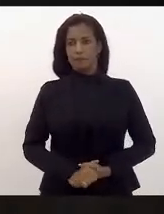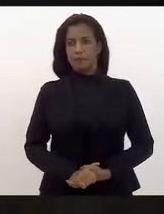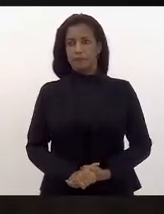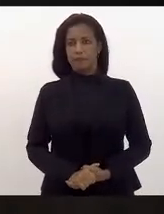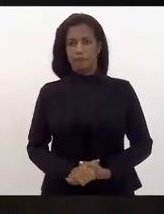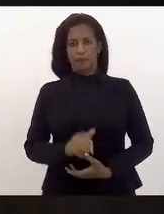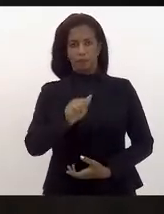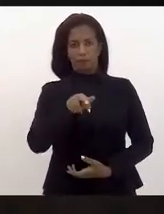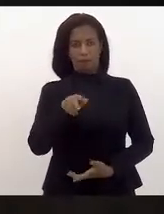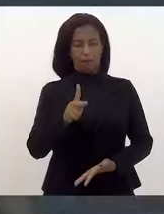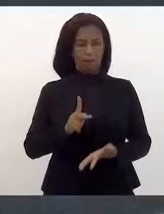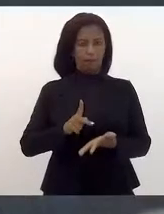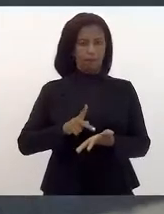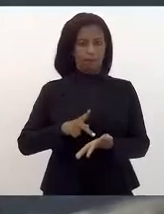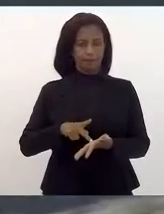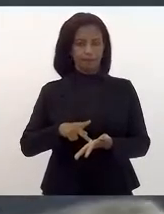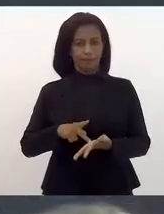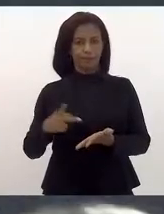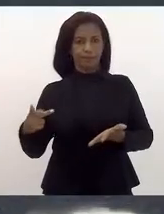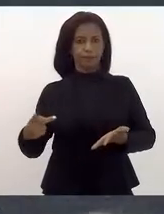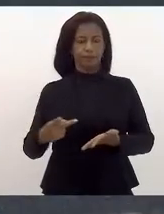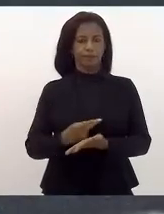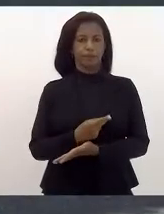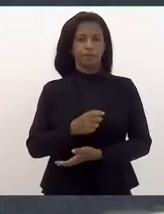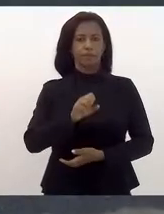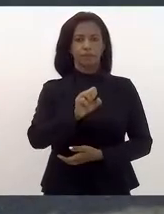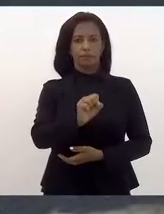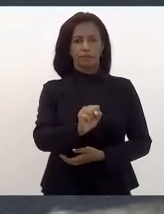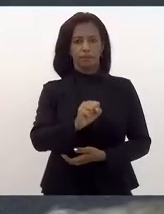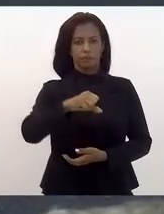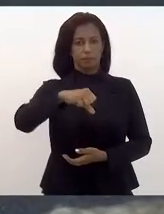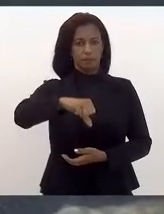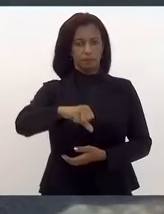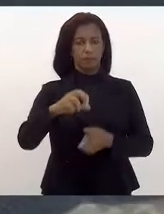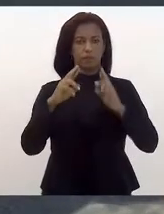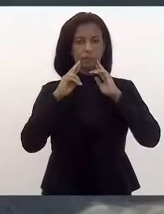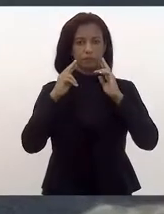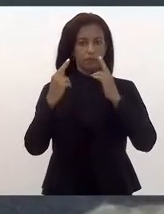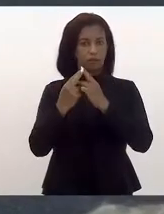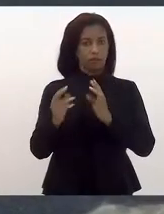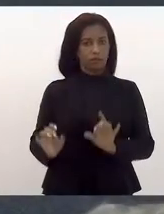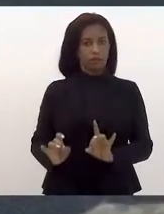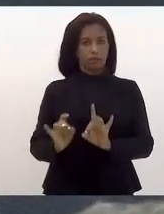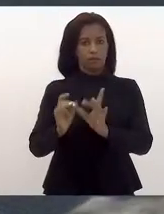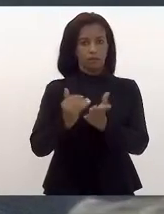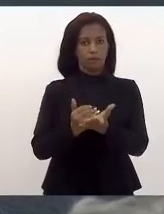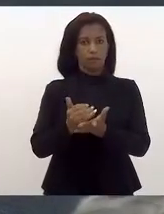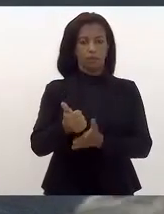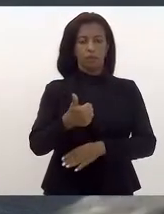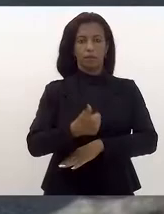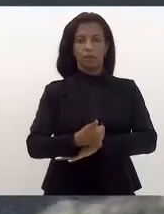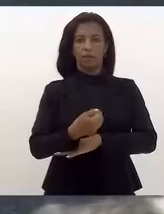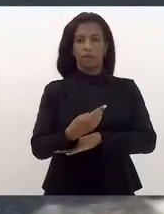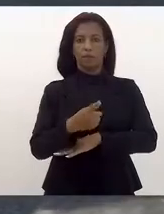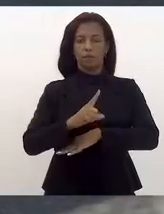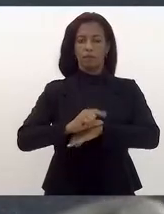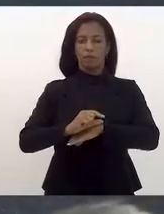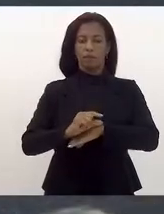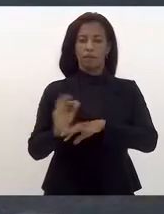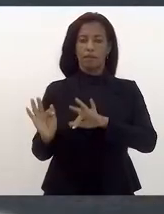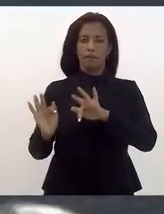A ata reflete com exatidão o ocorrido na 89ª sessão ordinária que, iniciada às 14 horas,